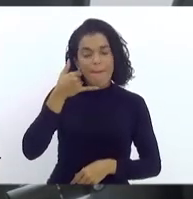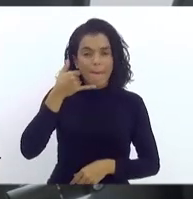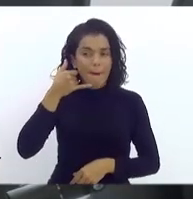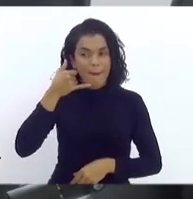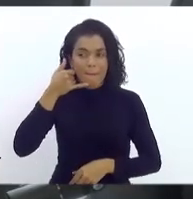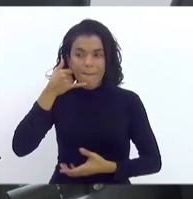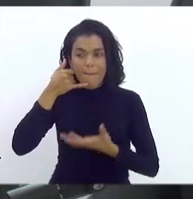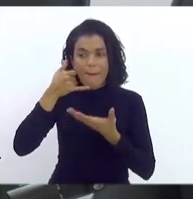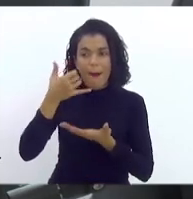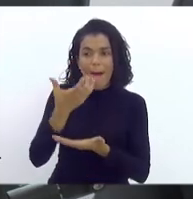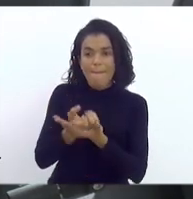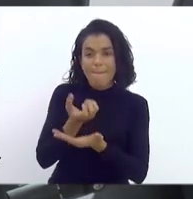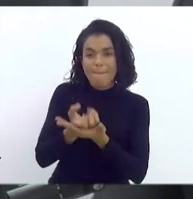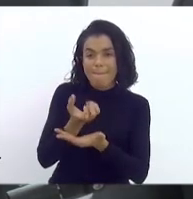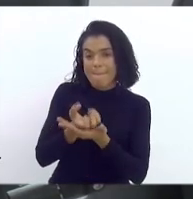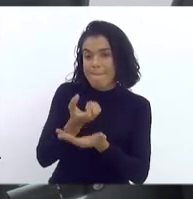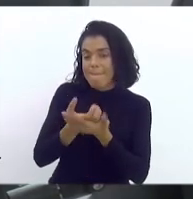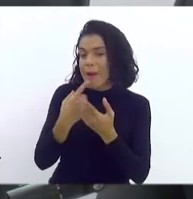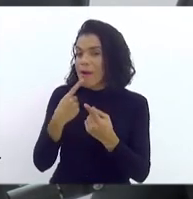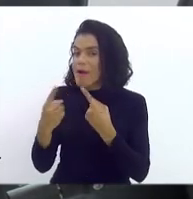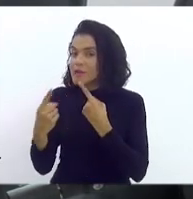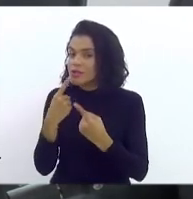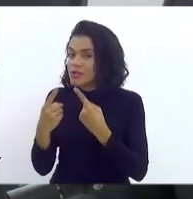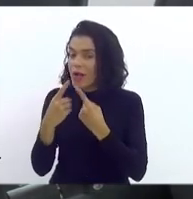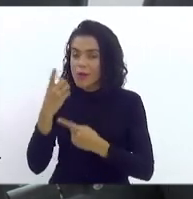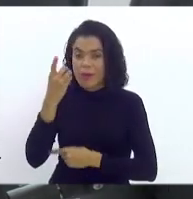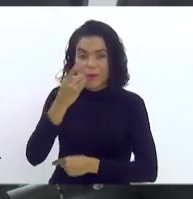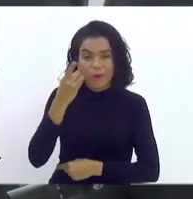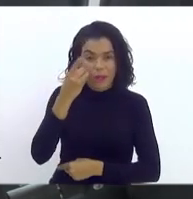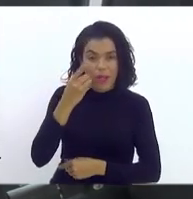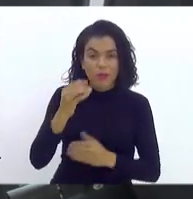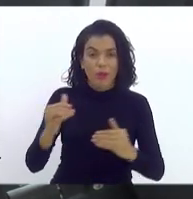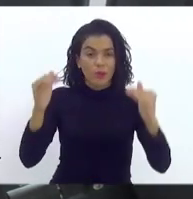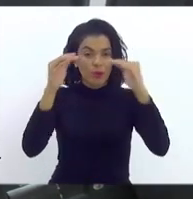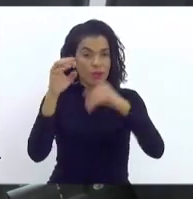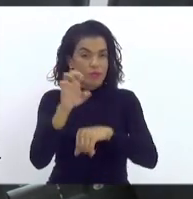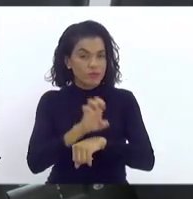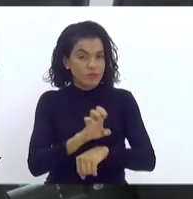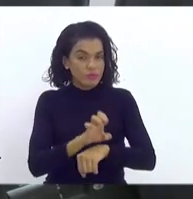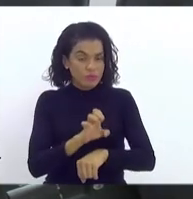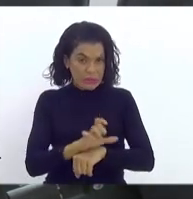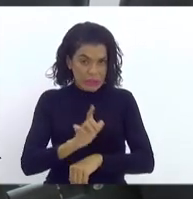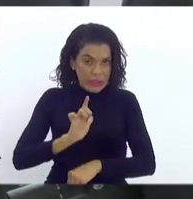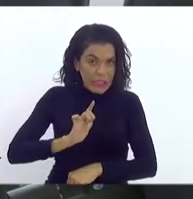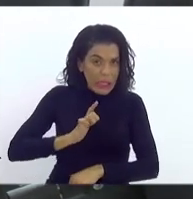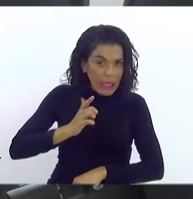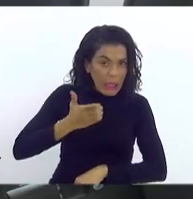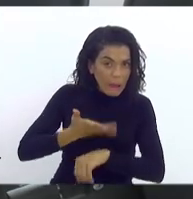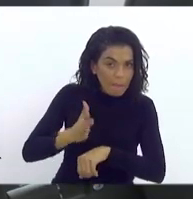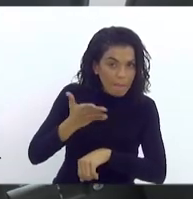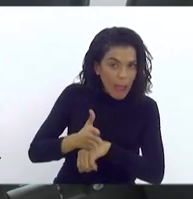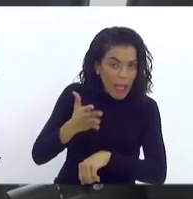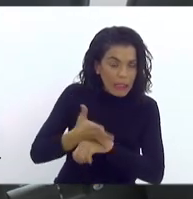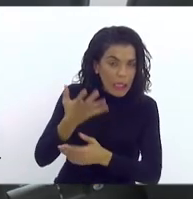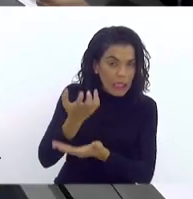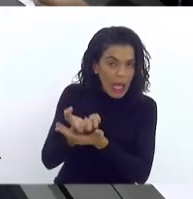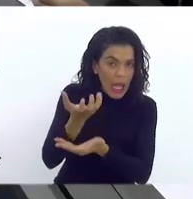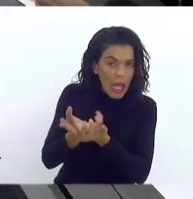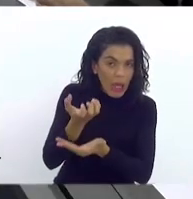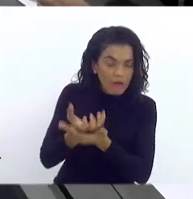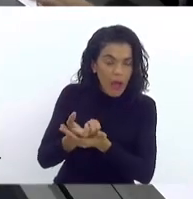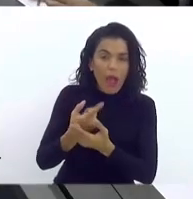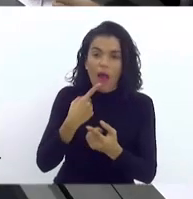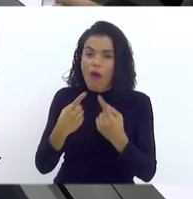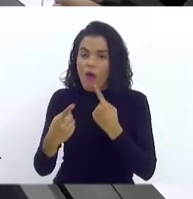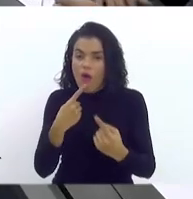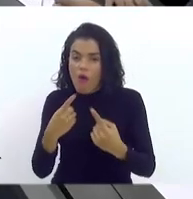diretores da empresa teriam feito no diálogo com deputados e autoridades do Estado. Existe essa prática na empresa de gravar os